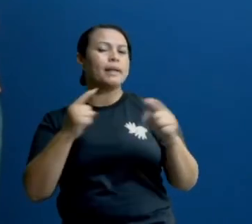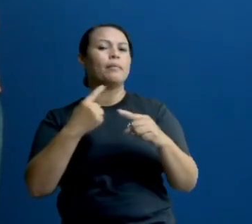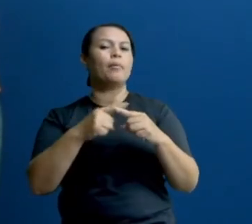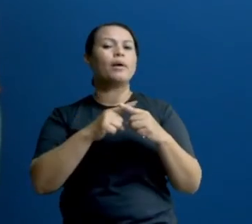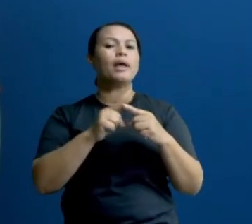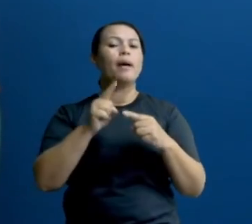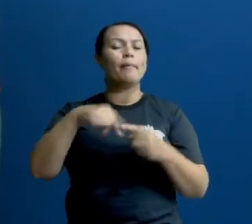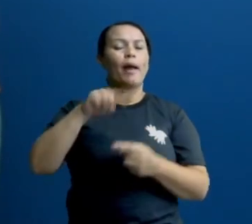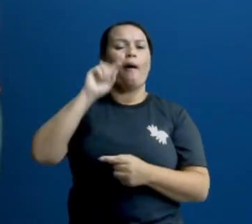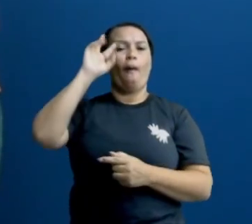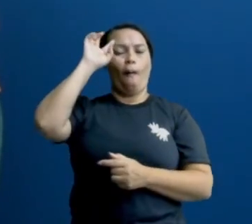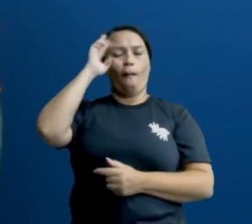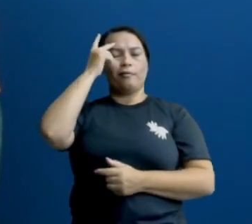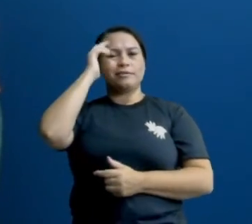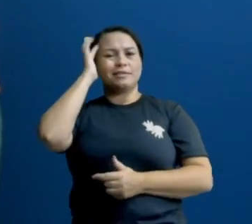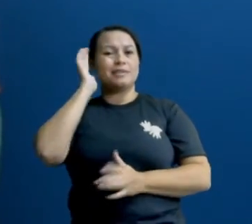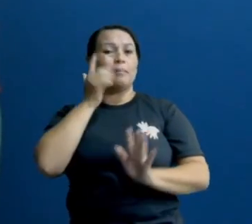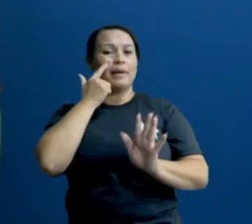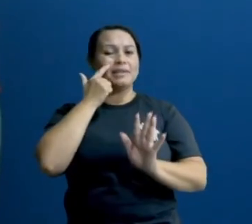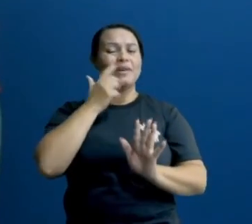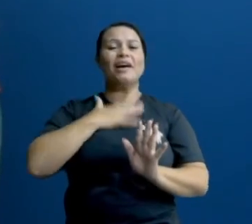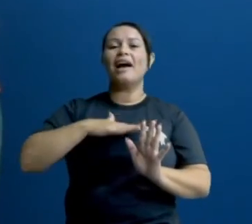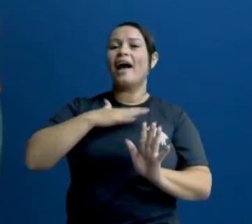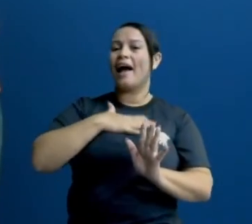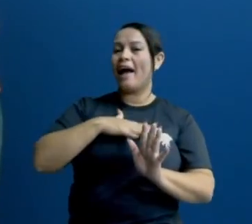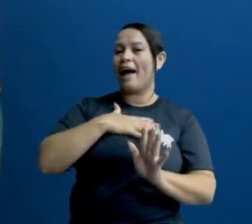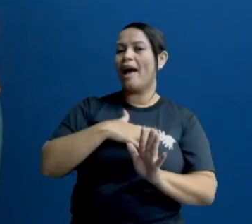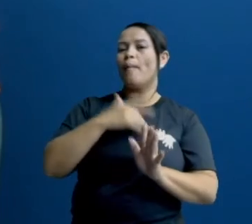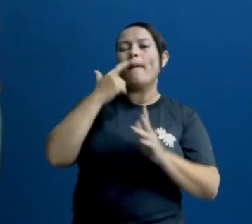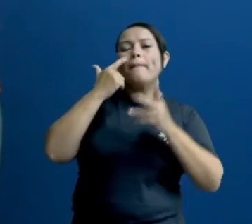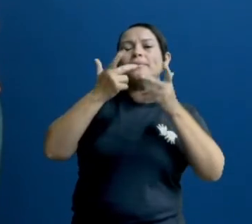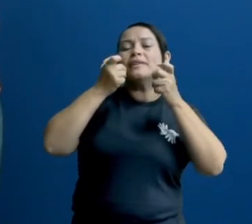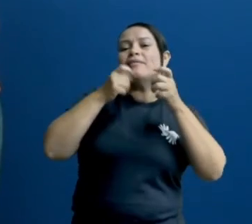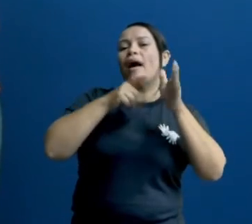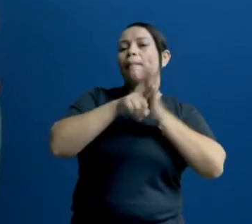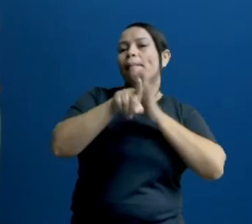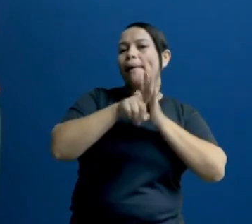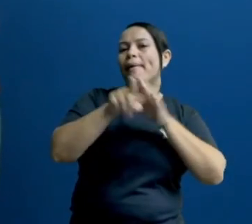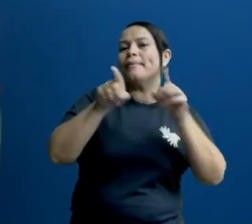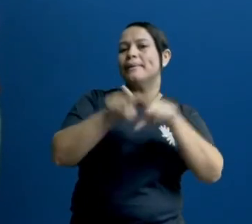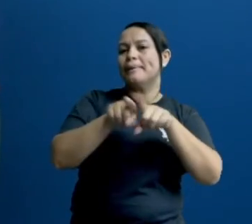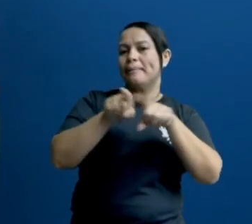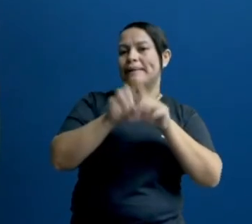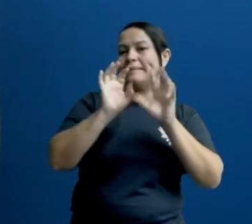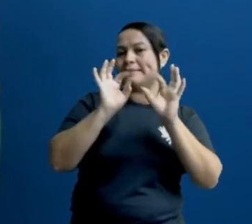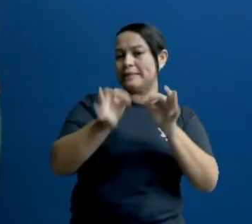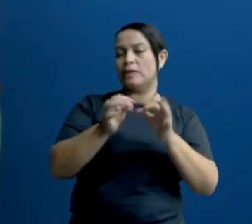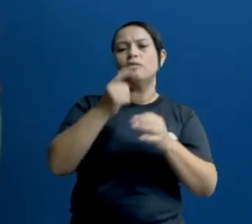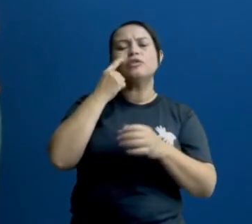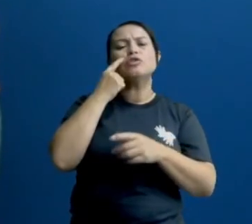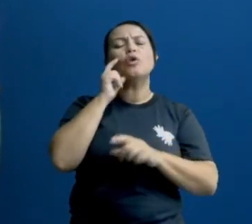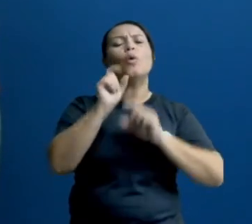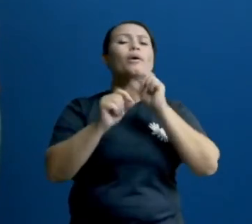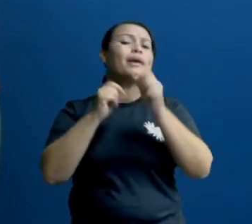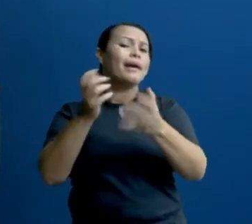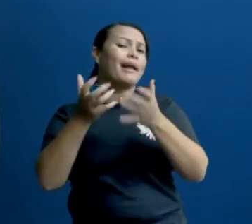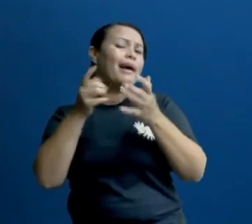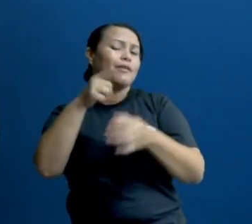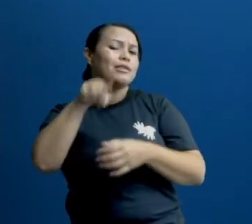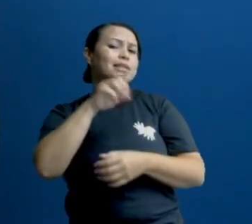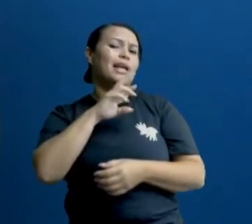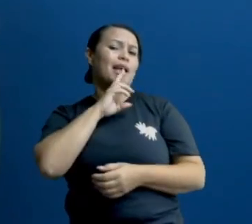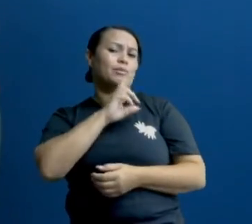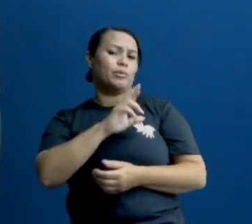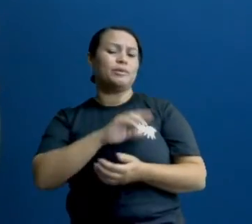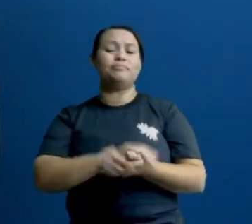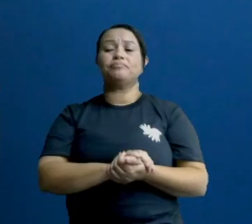para confundir a cabeça. Mas, ó, vamos se ater aos dados do problema e à pergunta do problema. O que é que ela quer que você